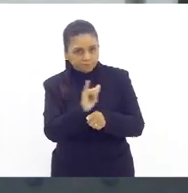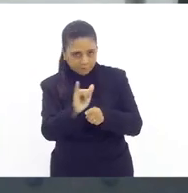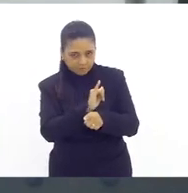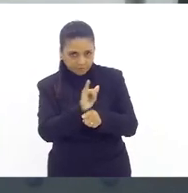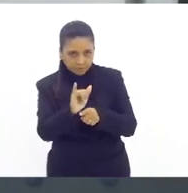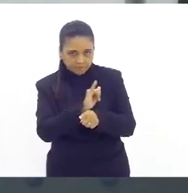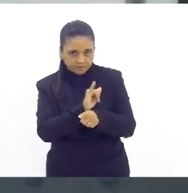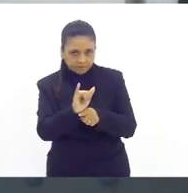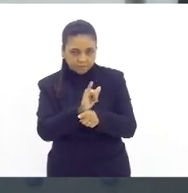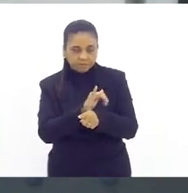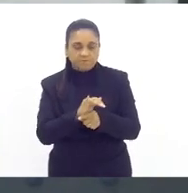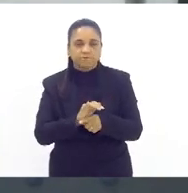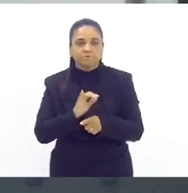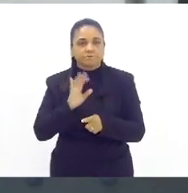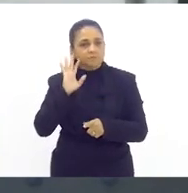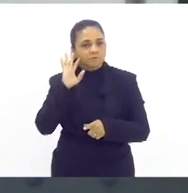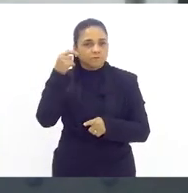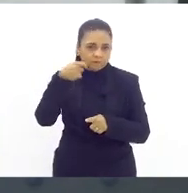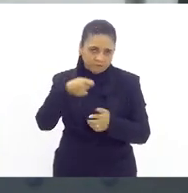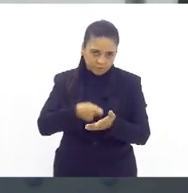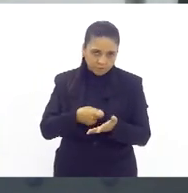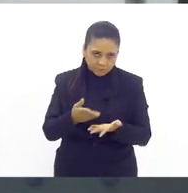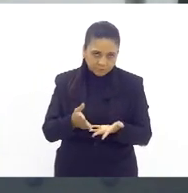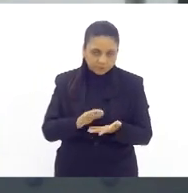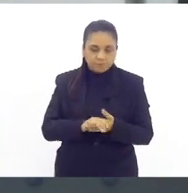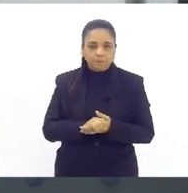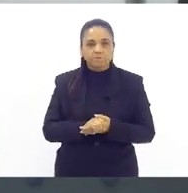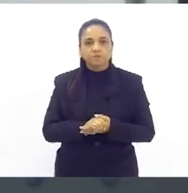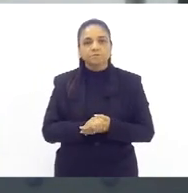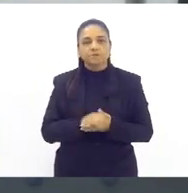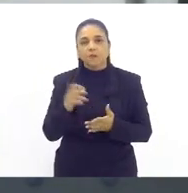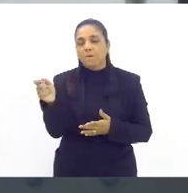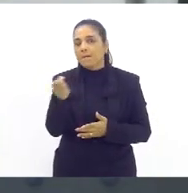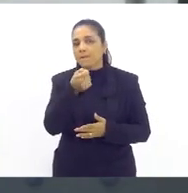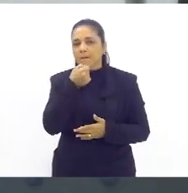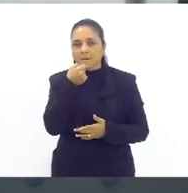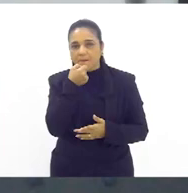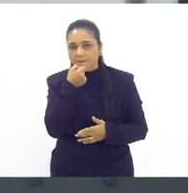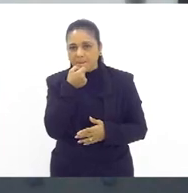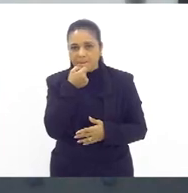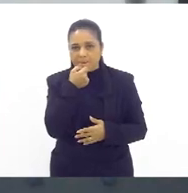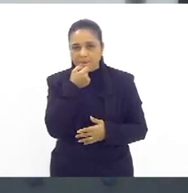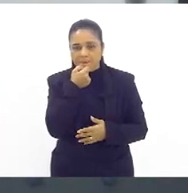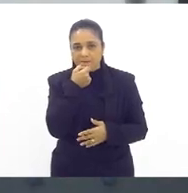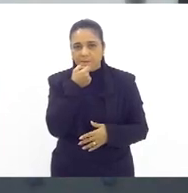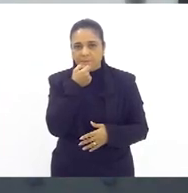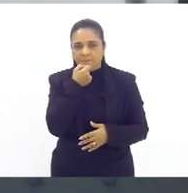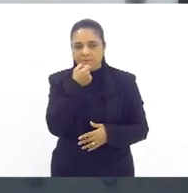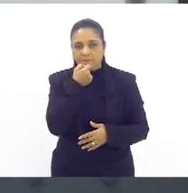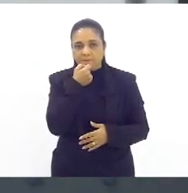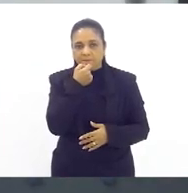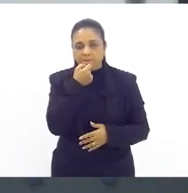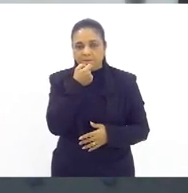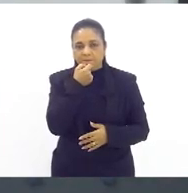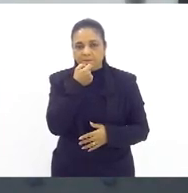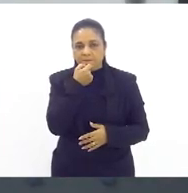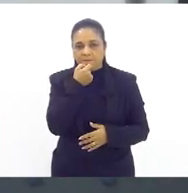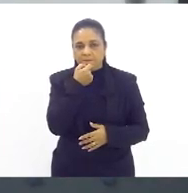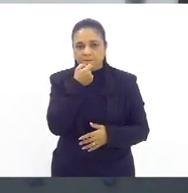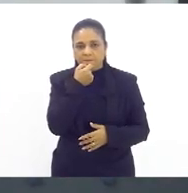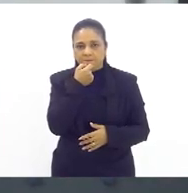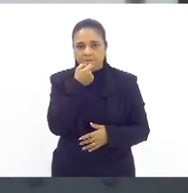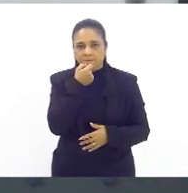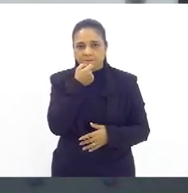agora a palavra para mesa começando com